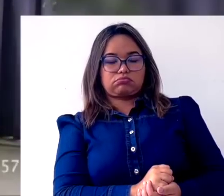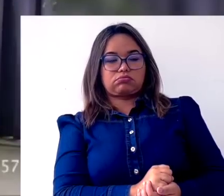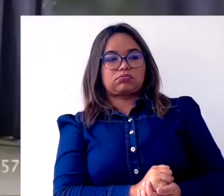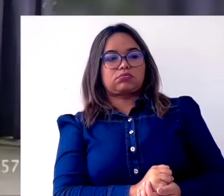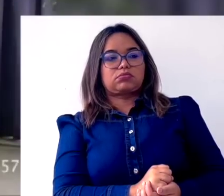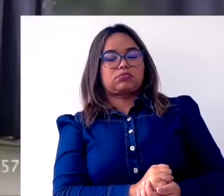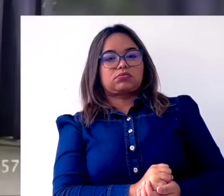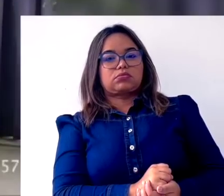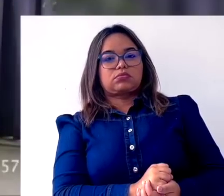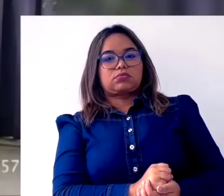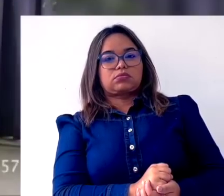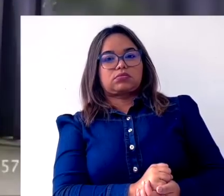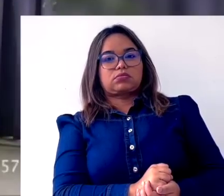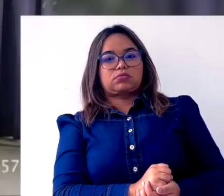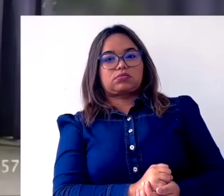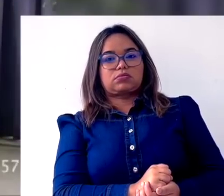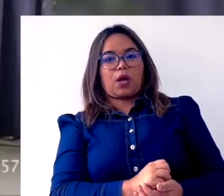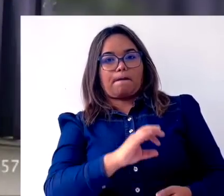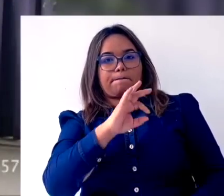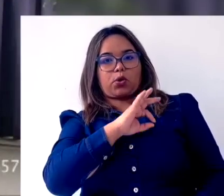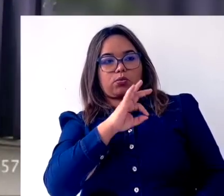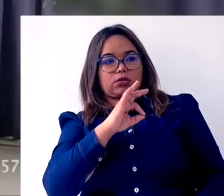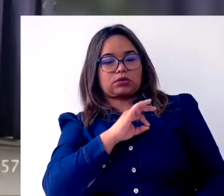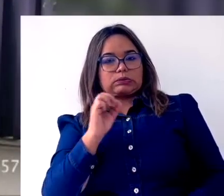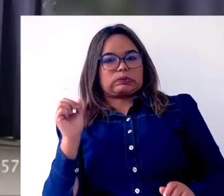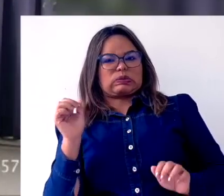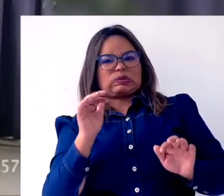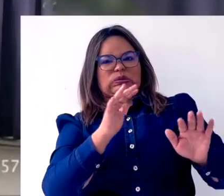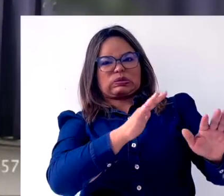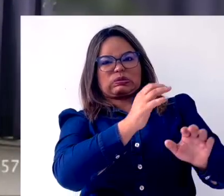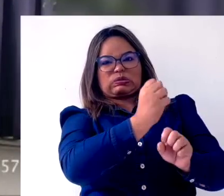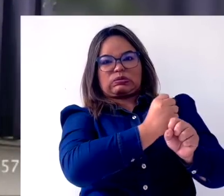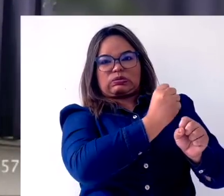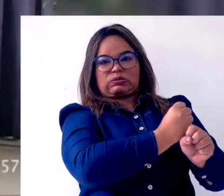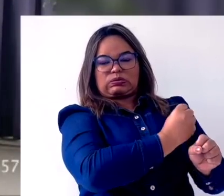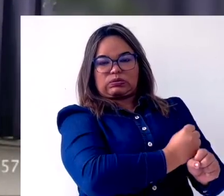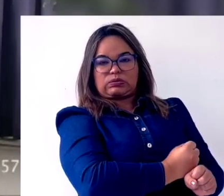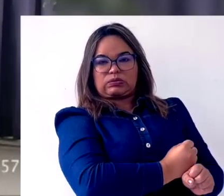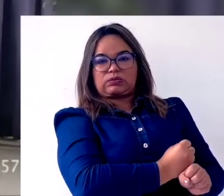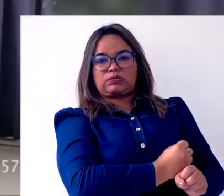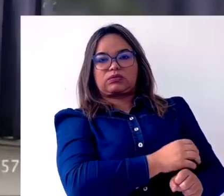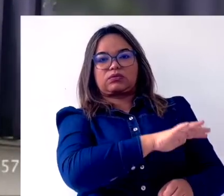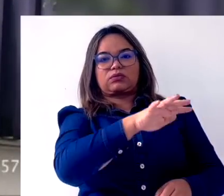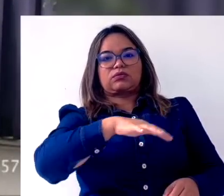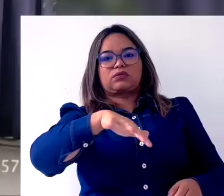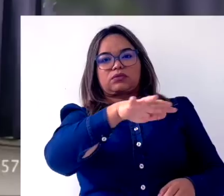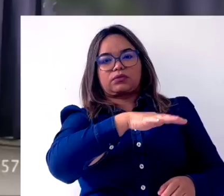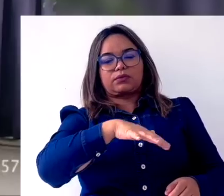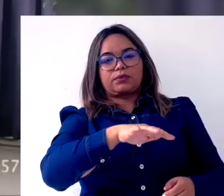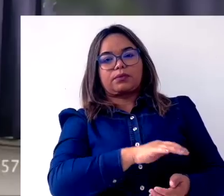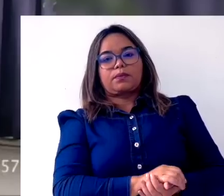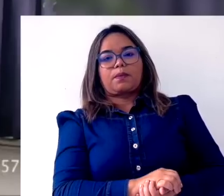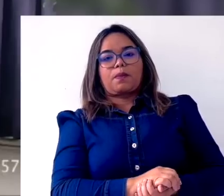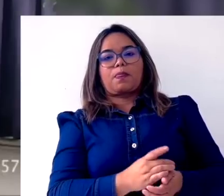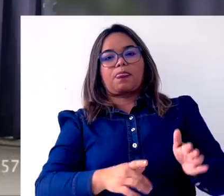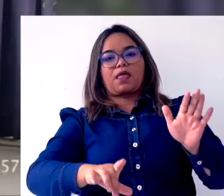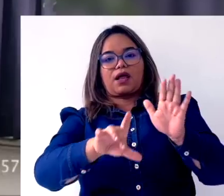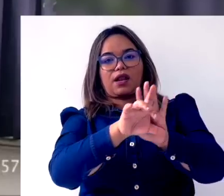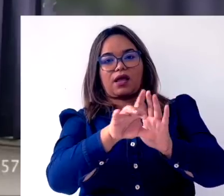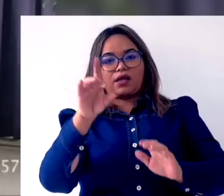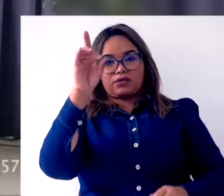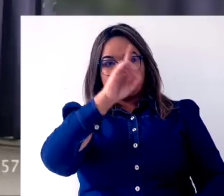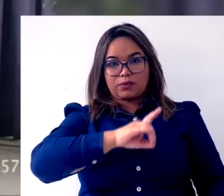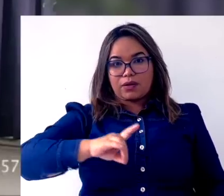os militares os dizimaram. Mataram a todos. Então houve uma lei dominical, houve uma lei contra